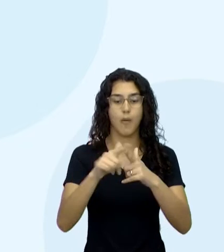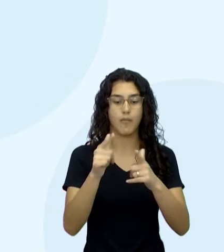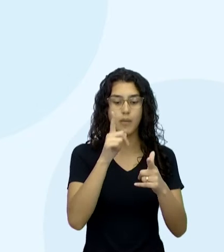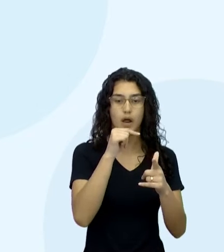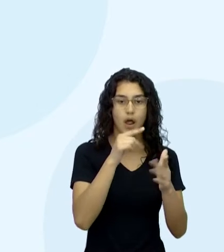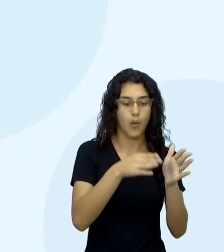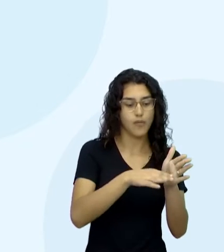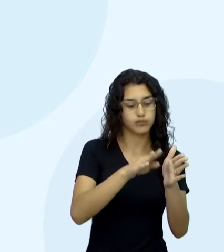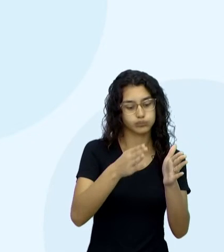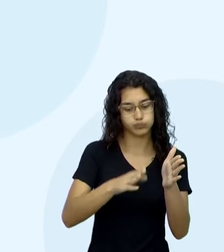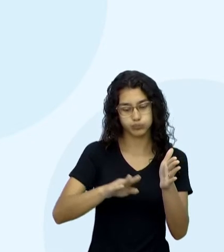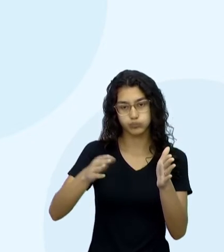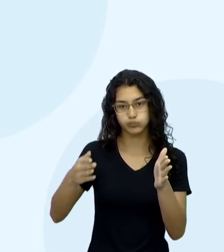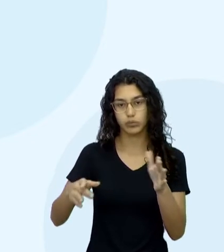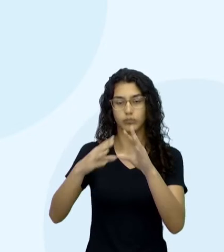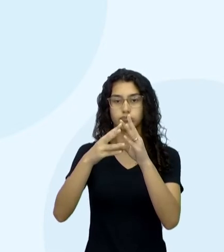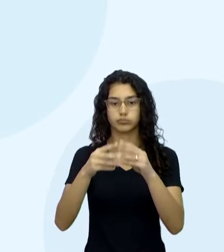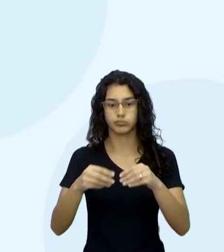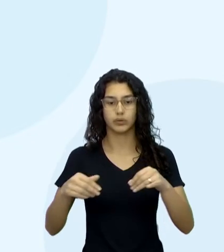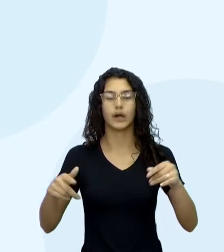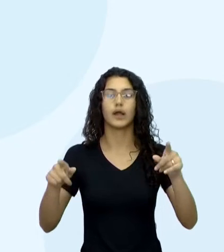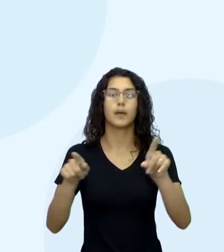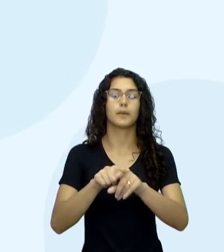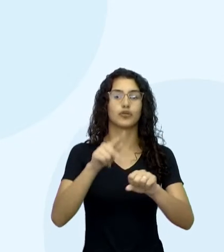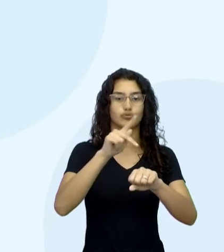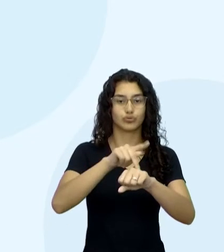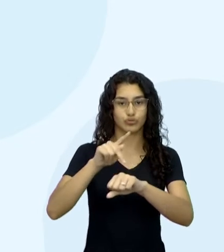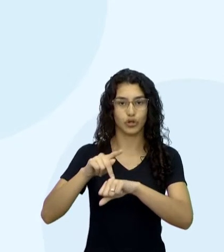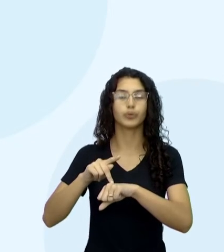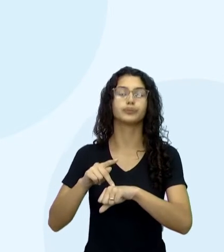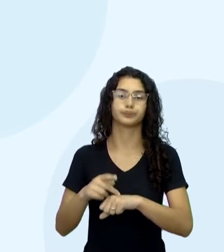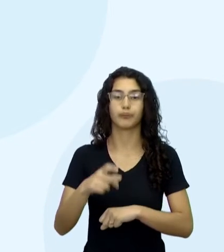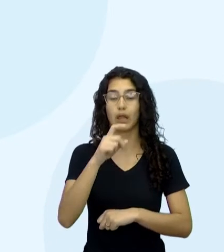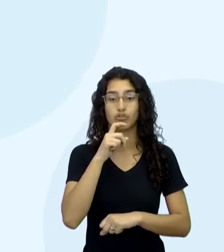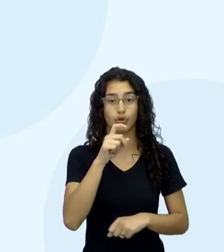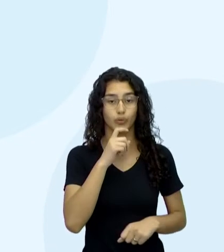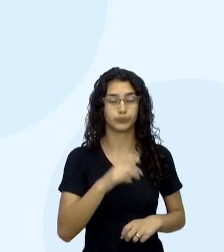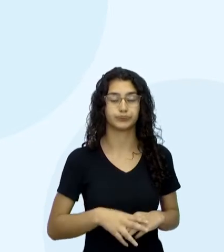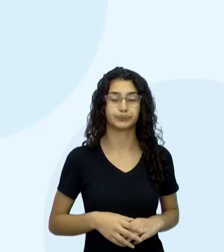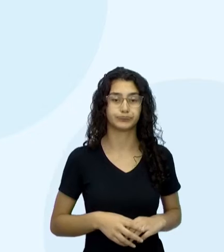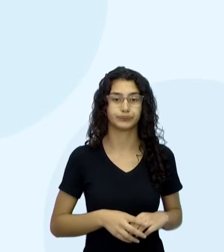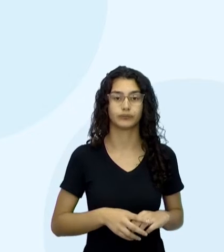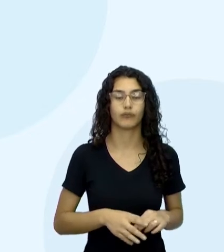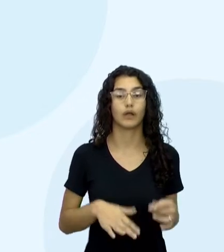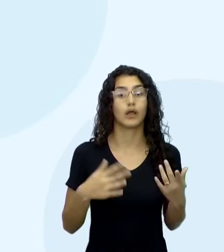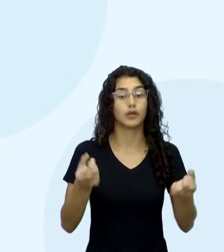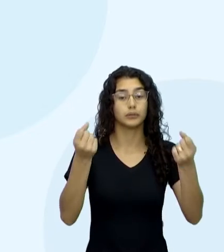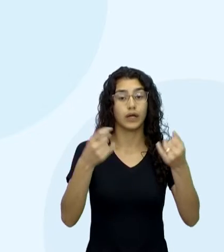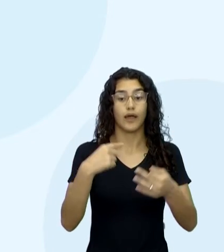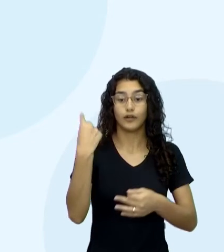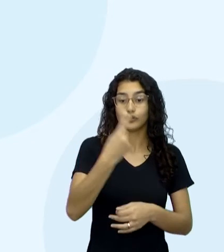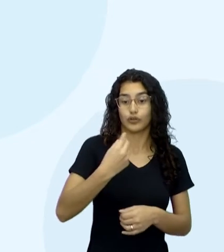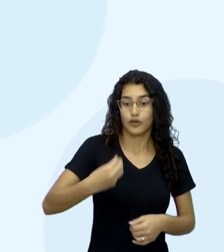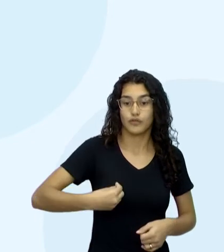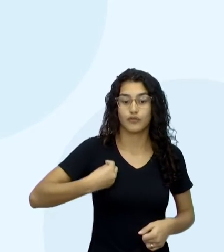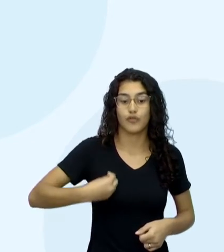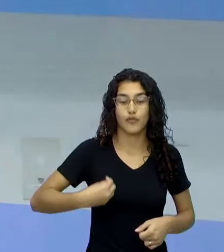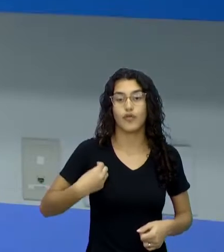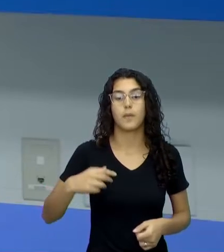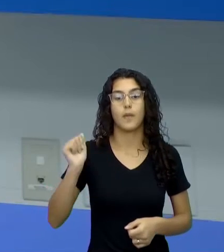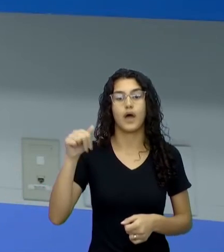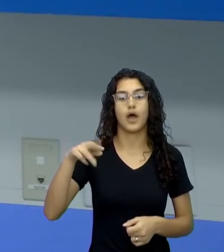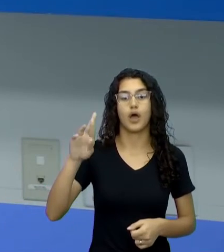de de de eh calotas polares e etc né então falar que hoje nós vivemos no